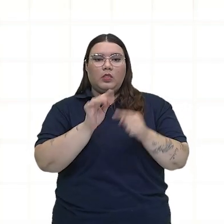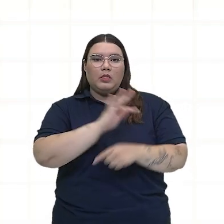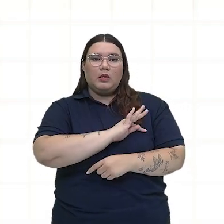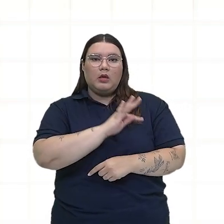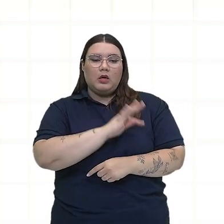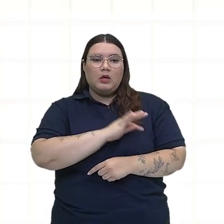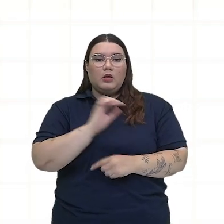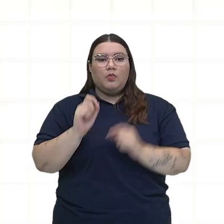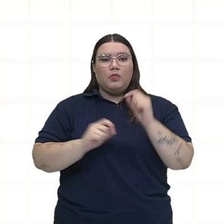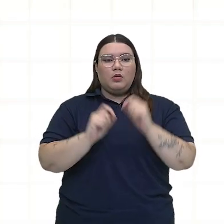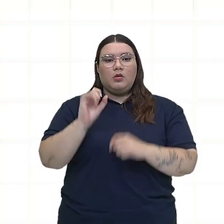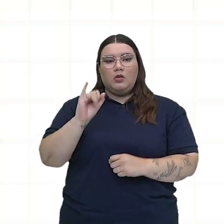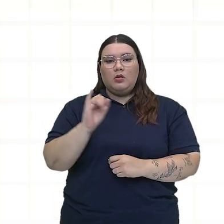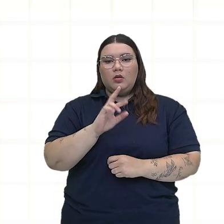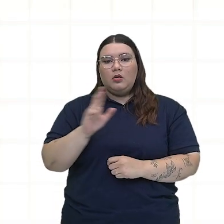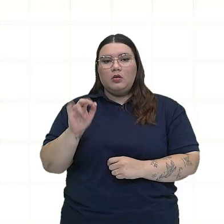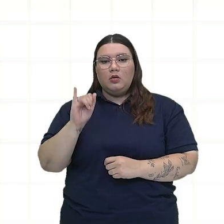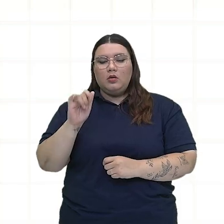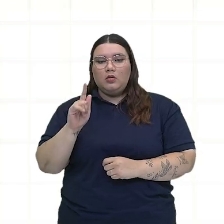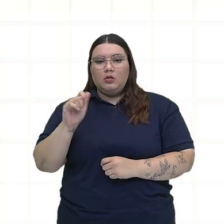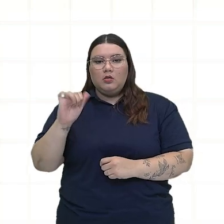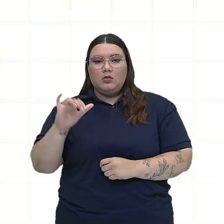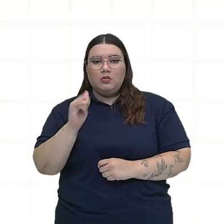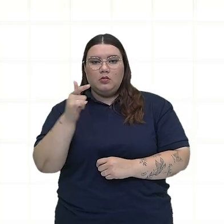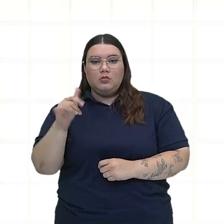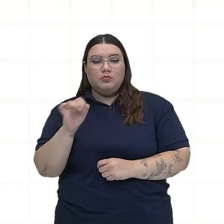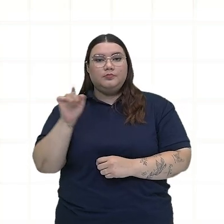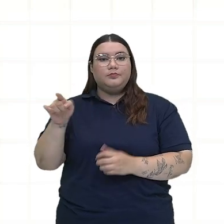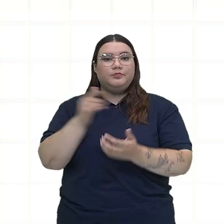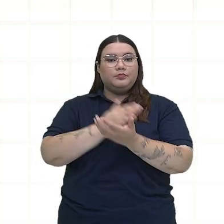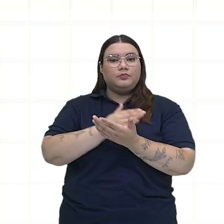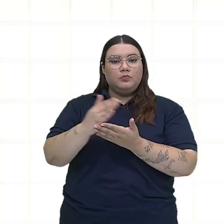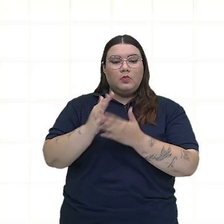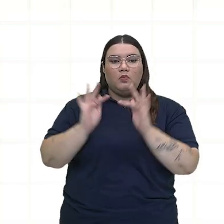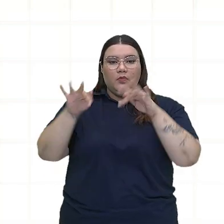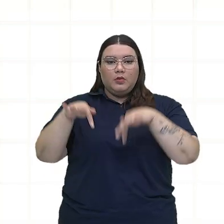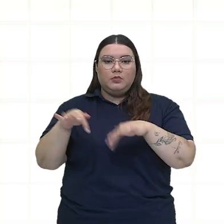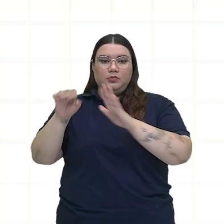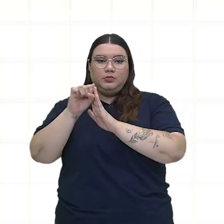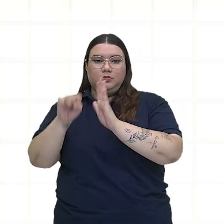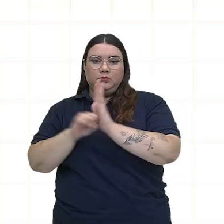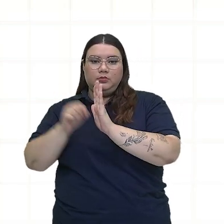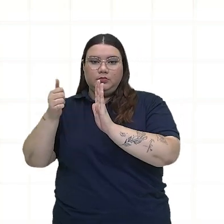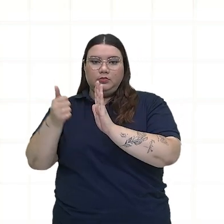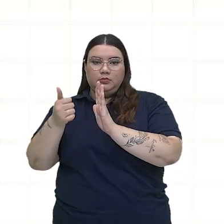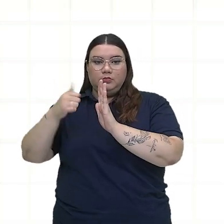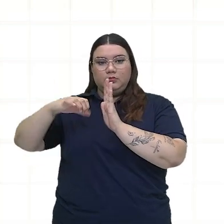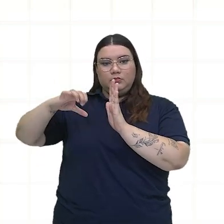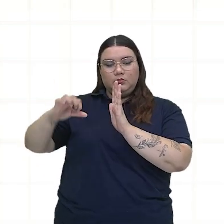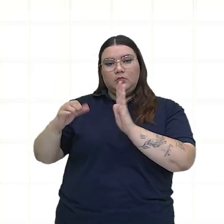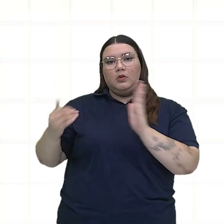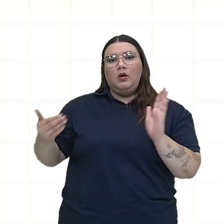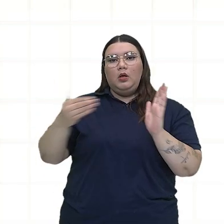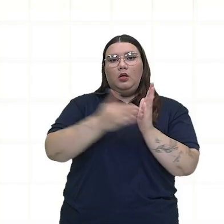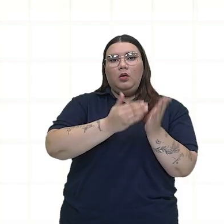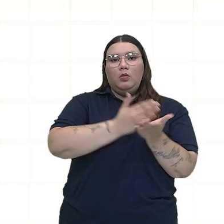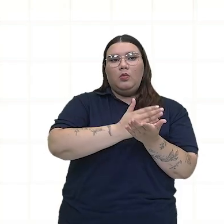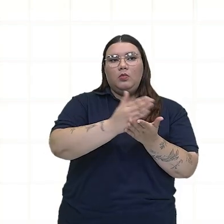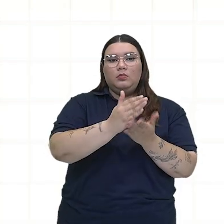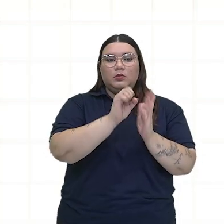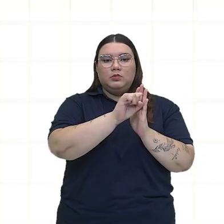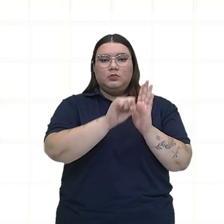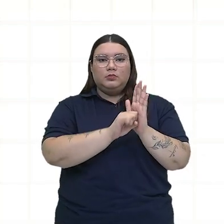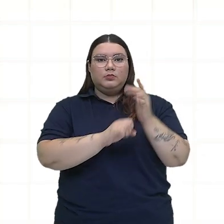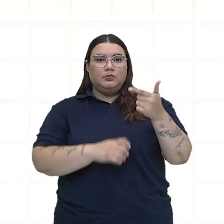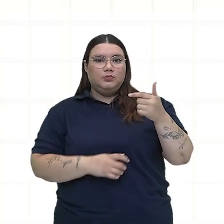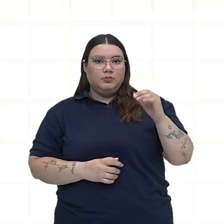irrigação? Ela vai começar a se desenvolver no final do século XV XIX para o início